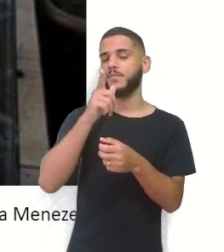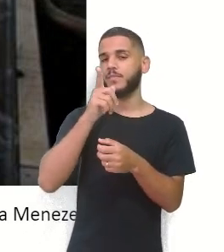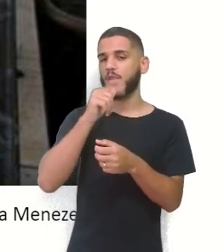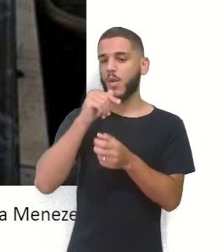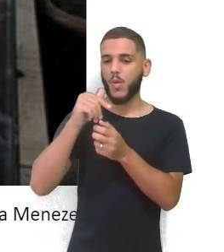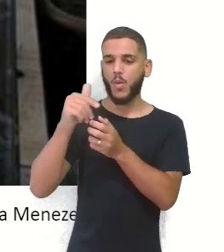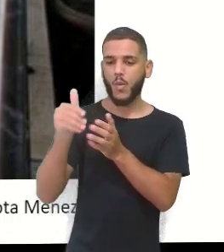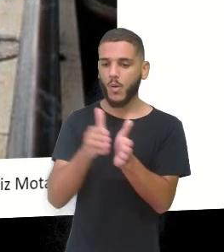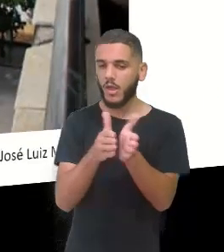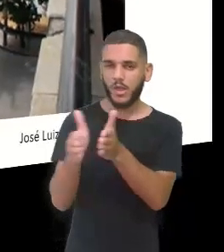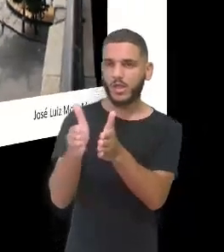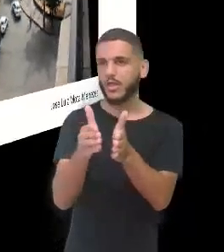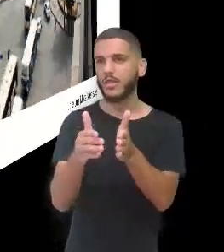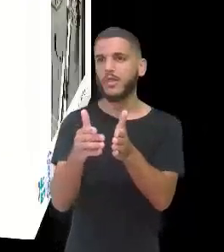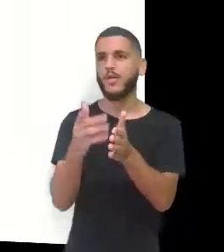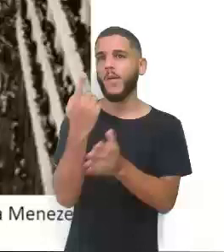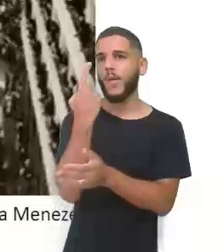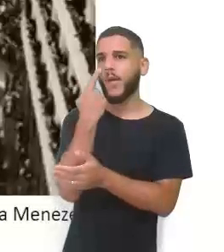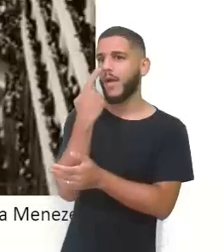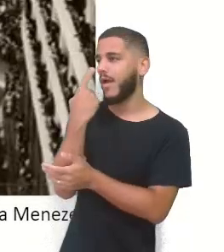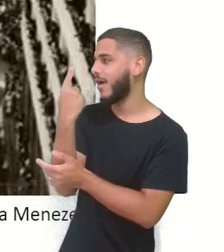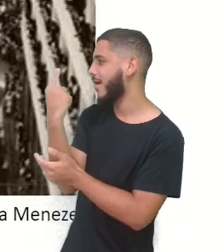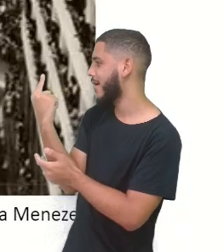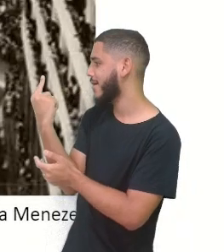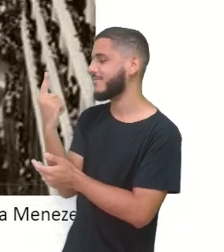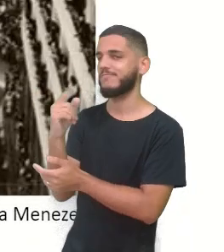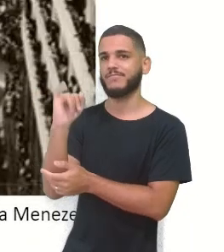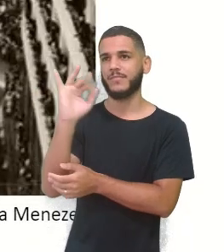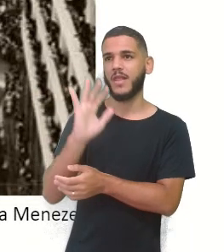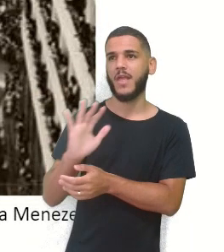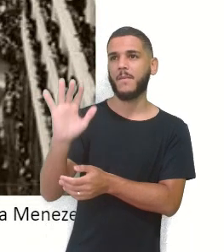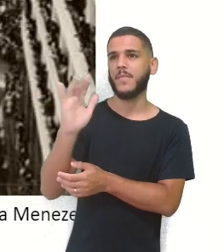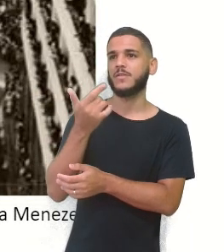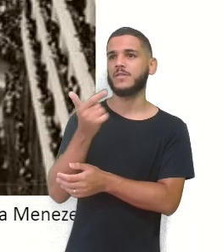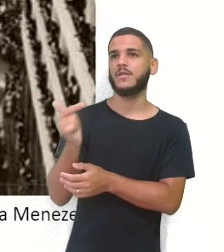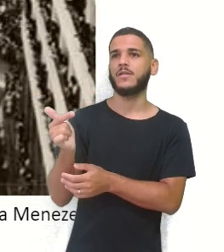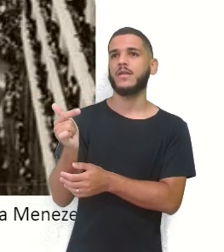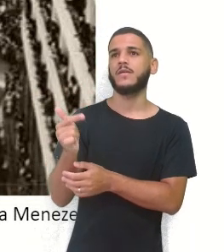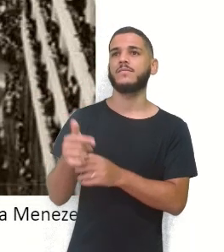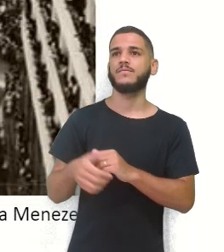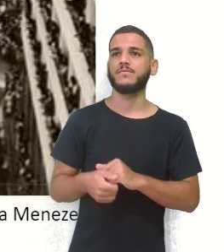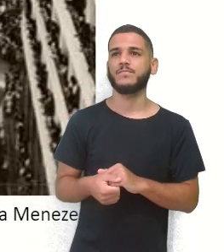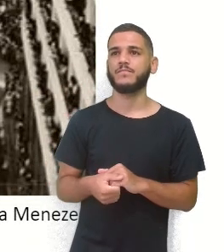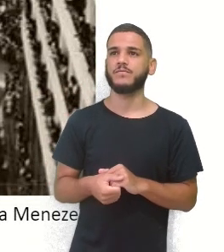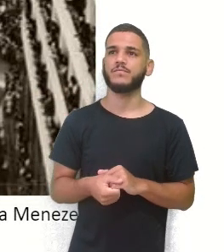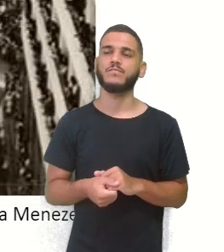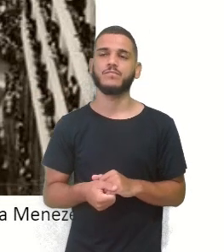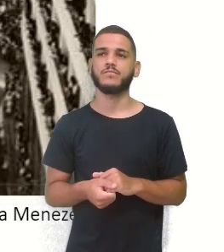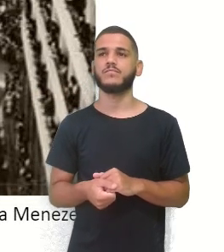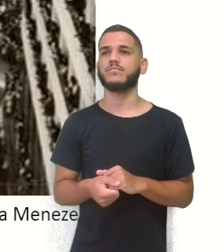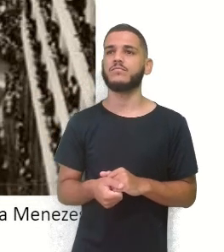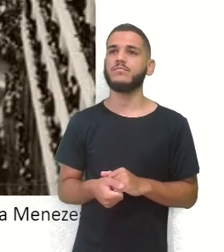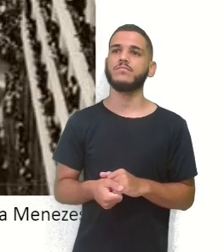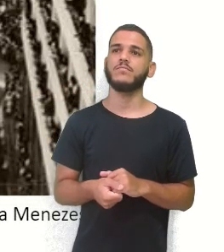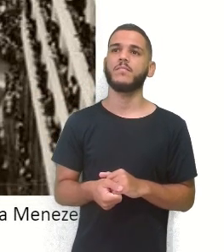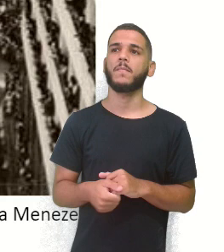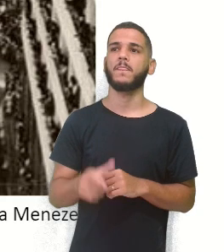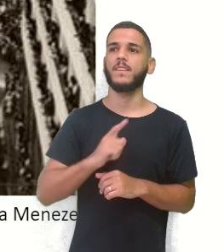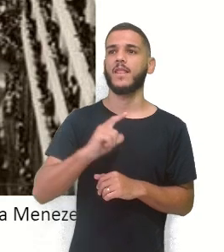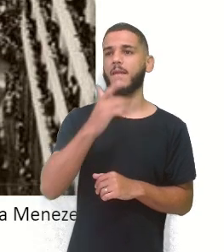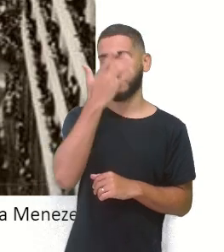por ali? E se voltar, a imagem antiga não tem. Tem não. Tem umas plantas, né? O que é isso? Não, são